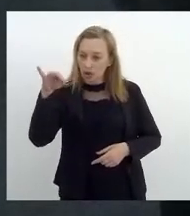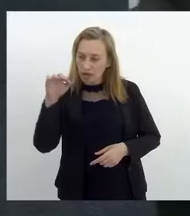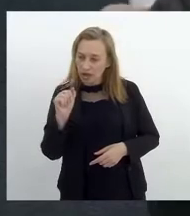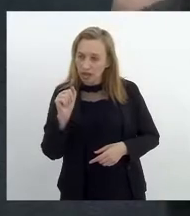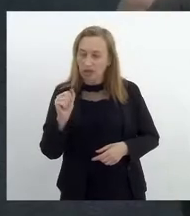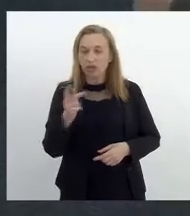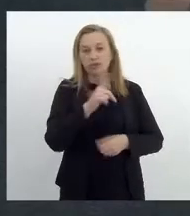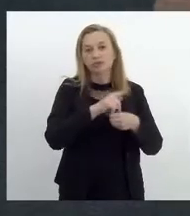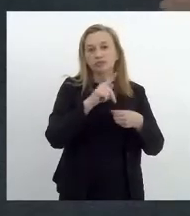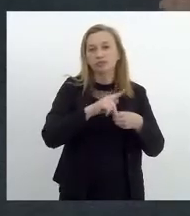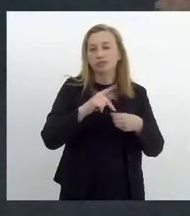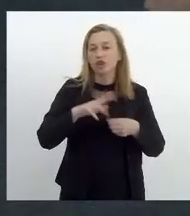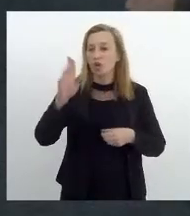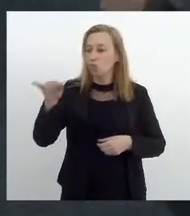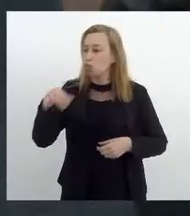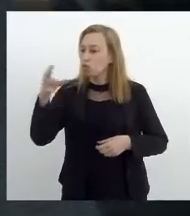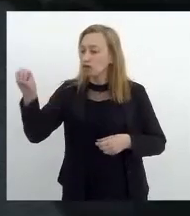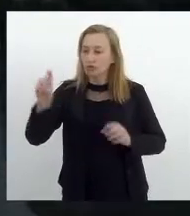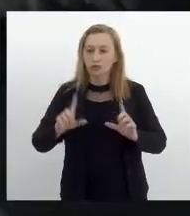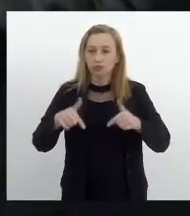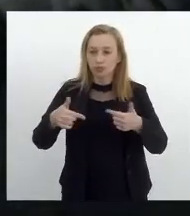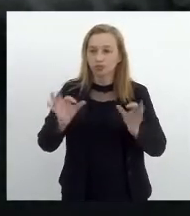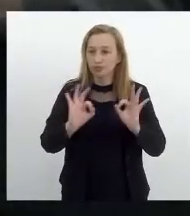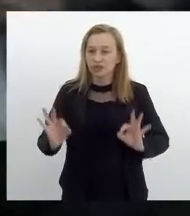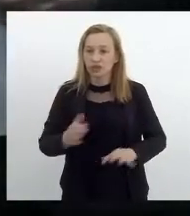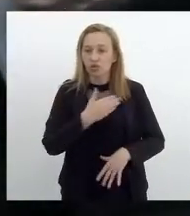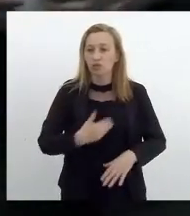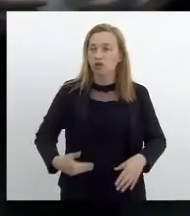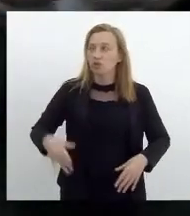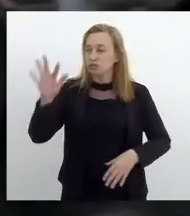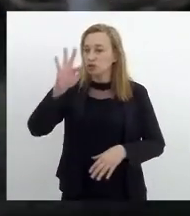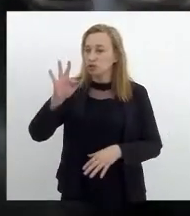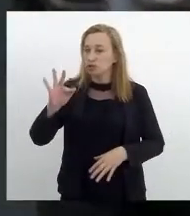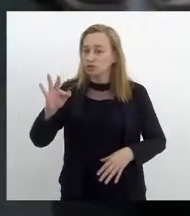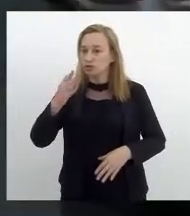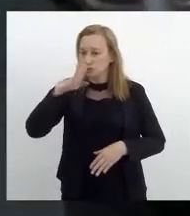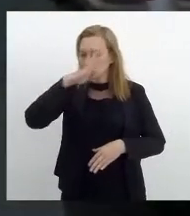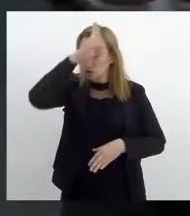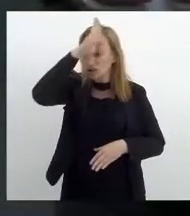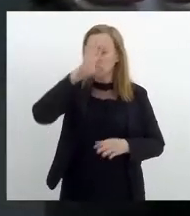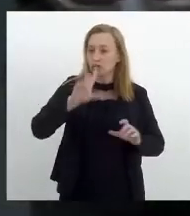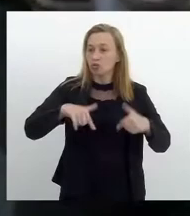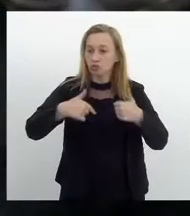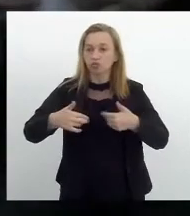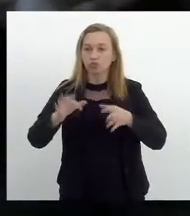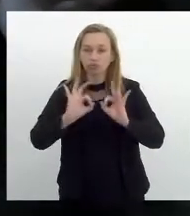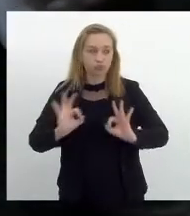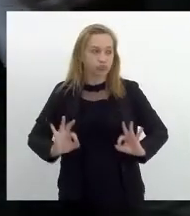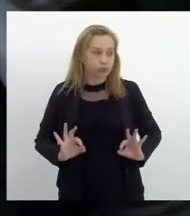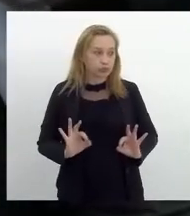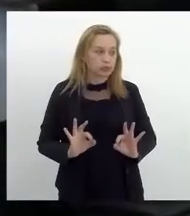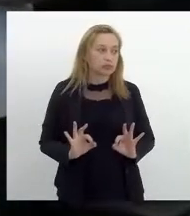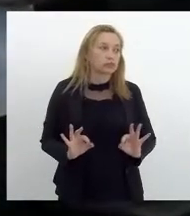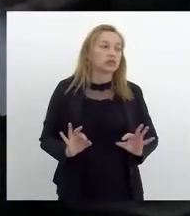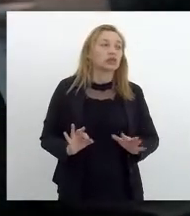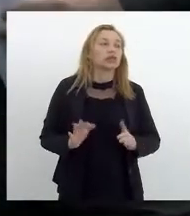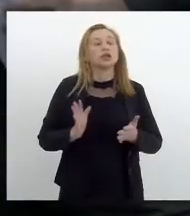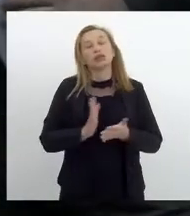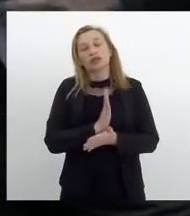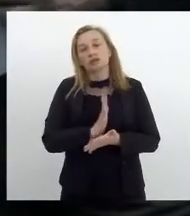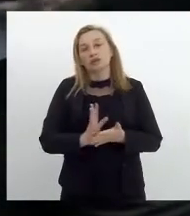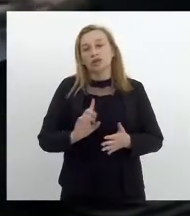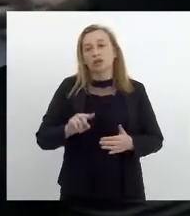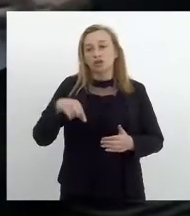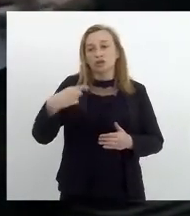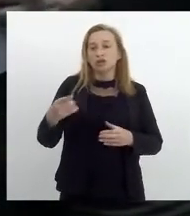que a União não altera, o governo Bolsonaro não altera. Se rende. Talvez as próximas eleições no